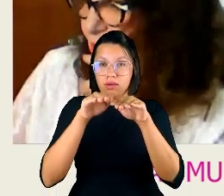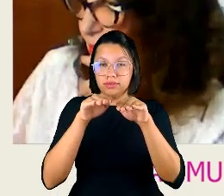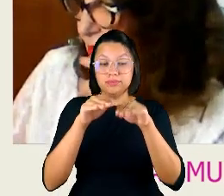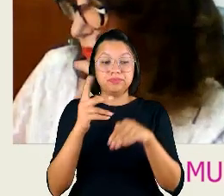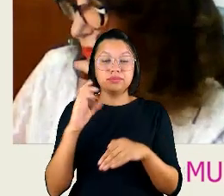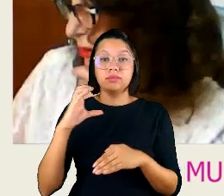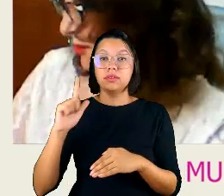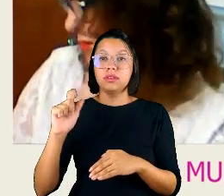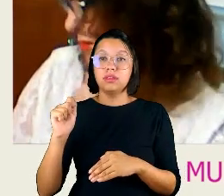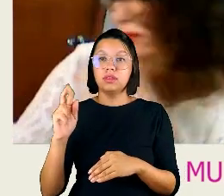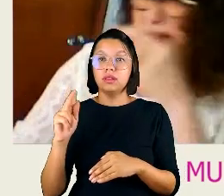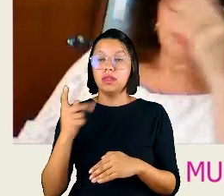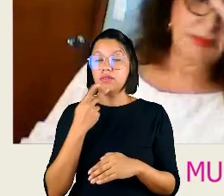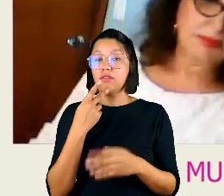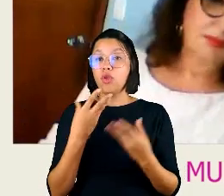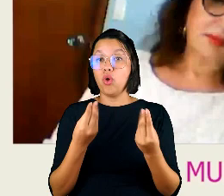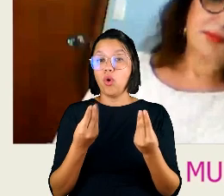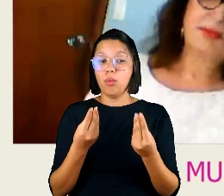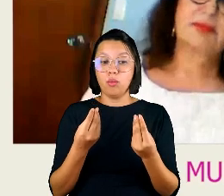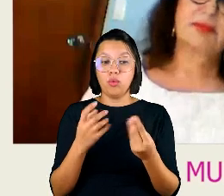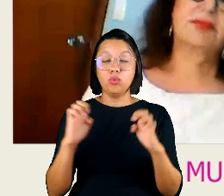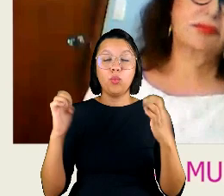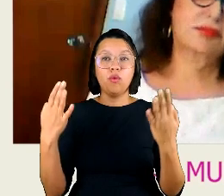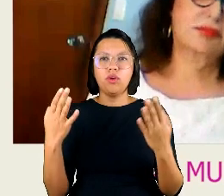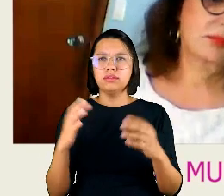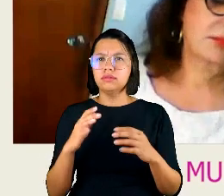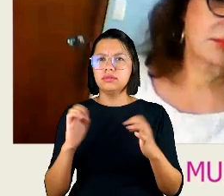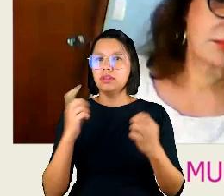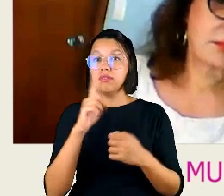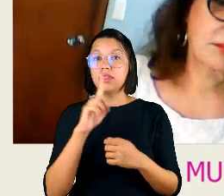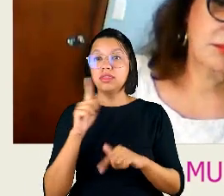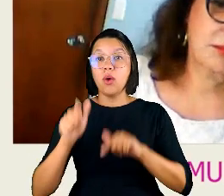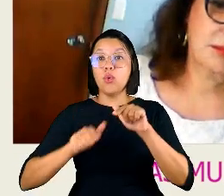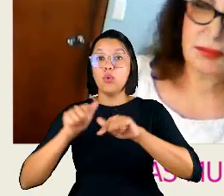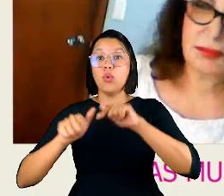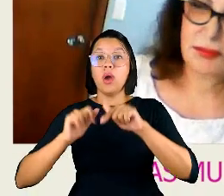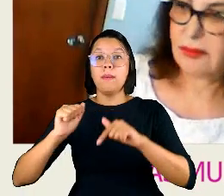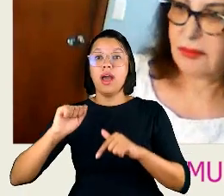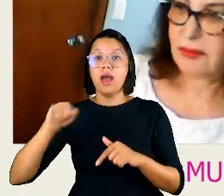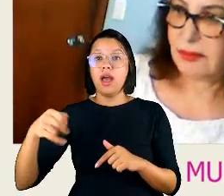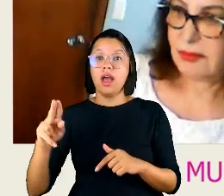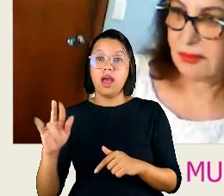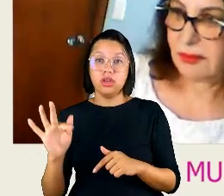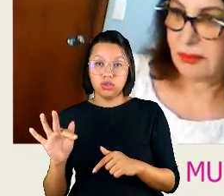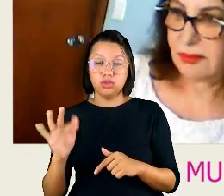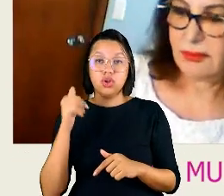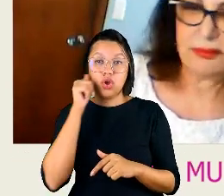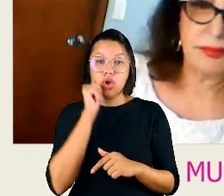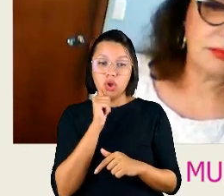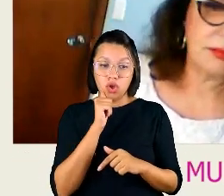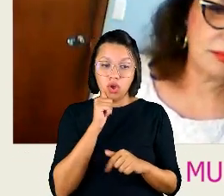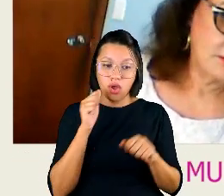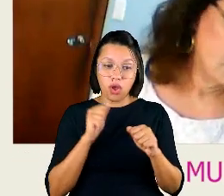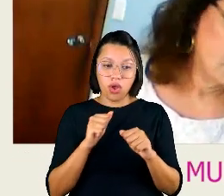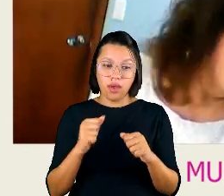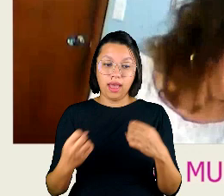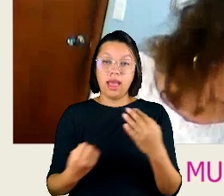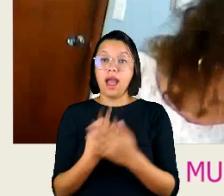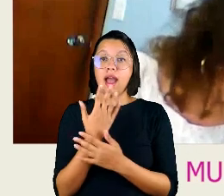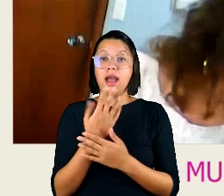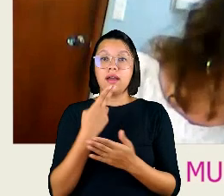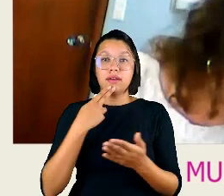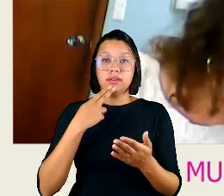evento, do trabalho da JUF Mulheres e do lançamento da obra,